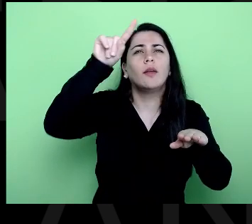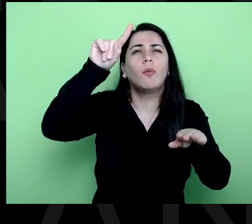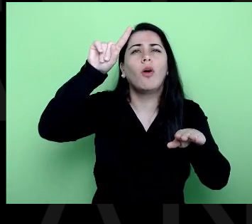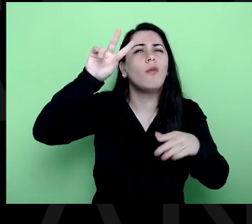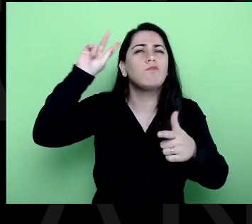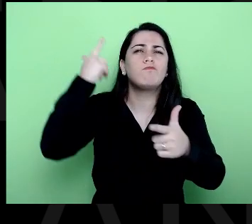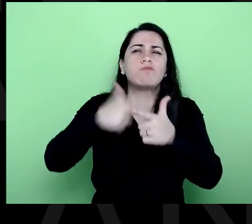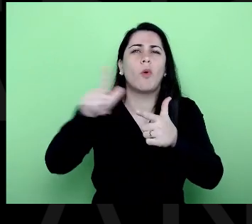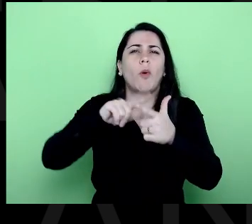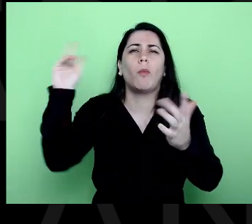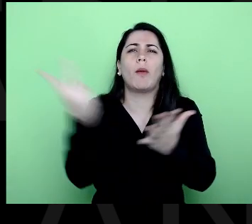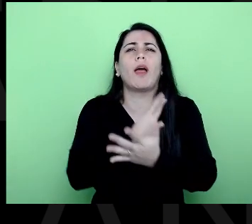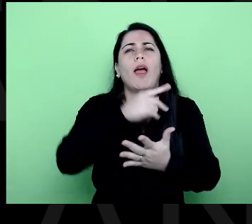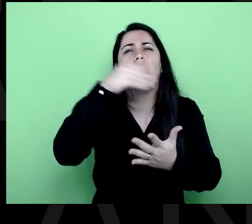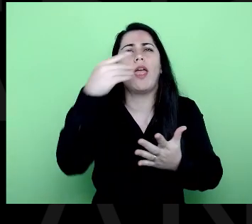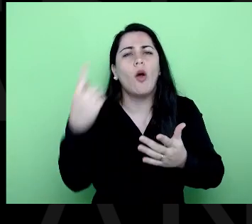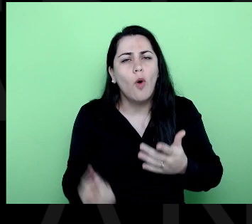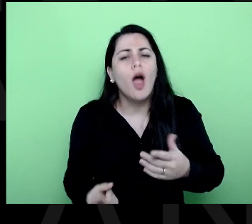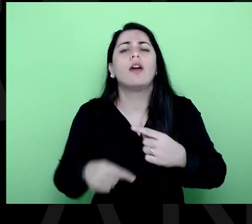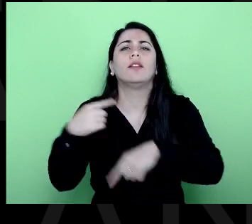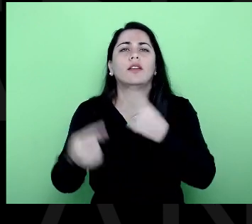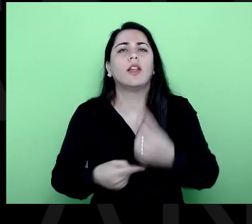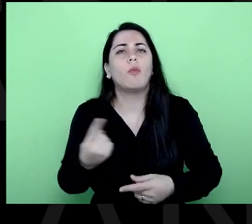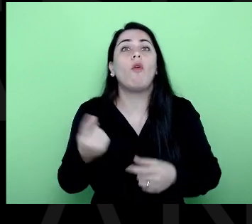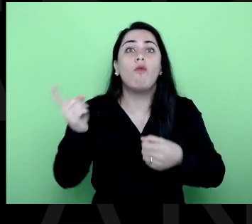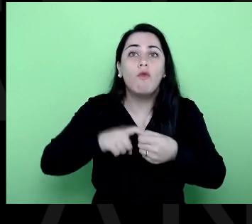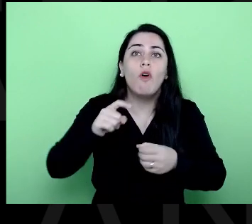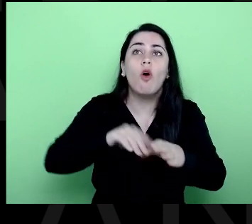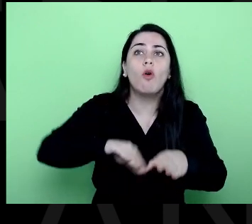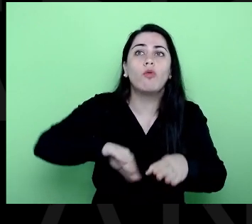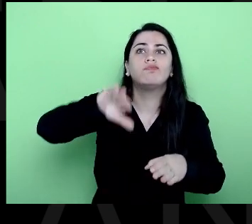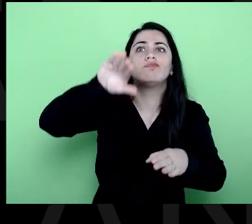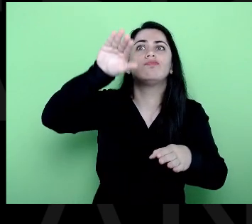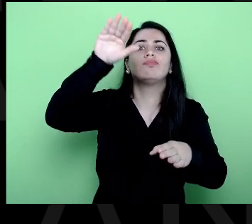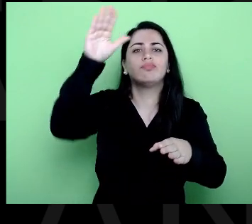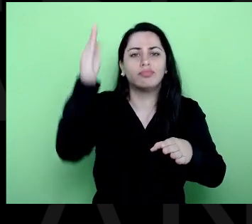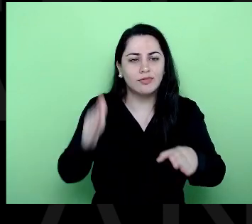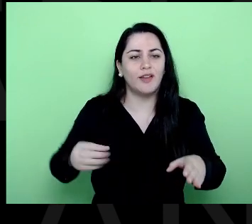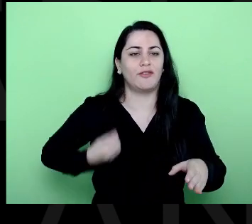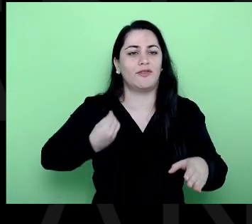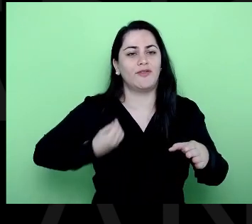tombo enorme, depois volta, depois outro tombo. É,